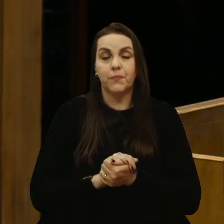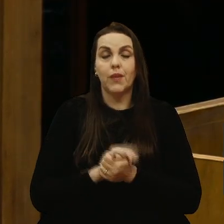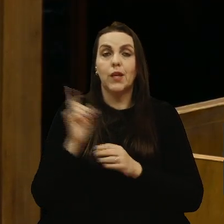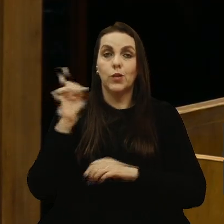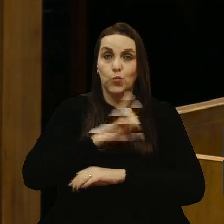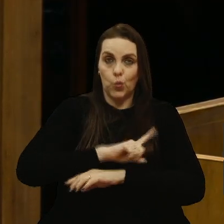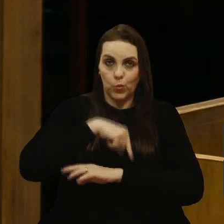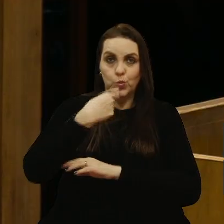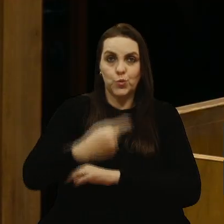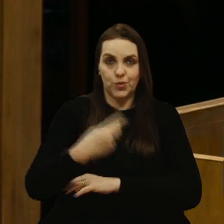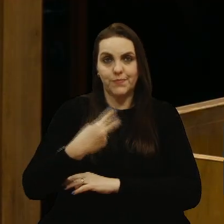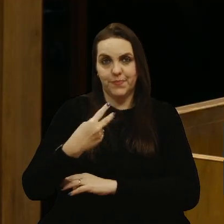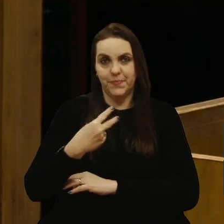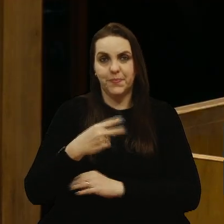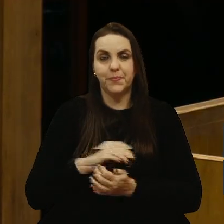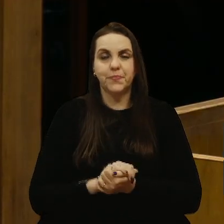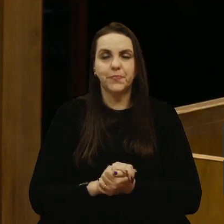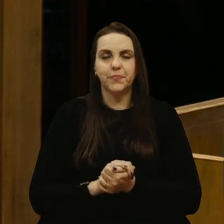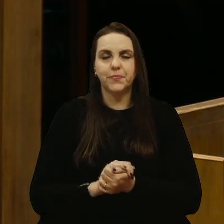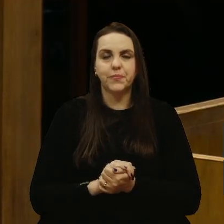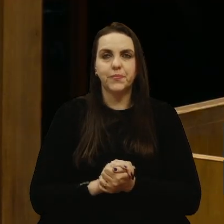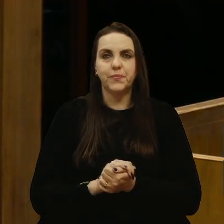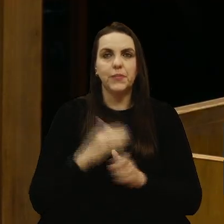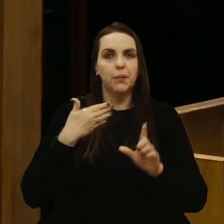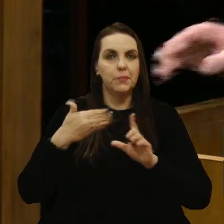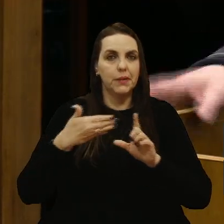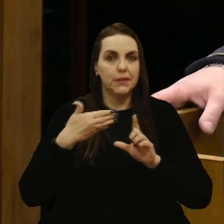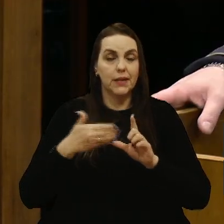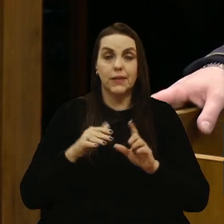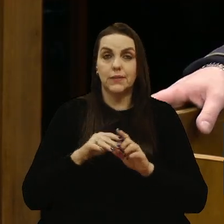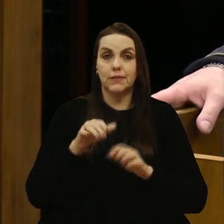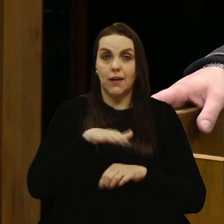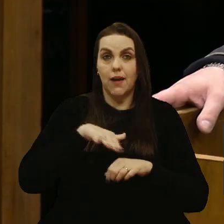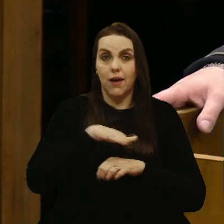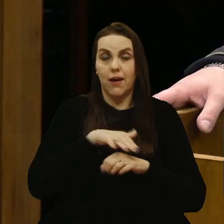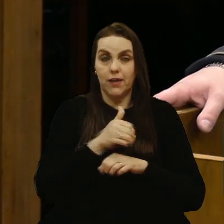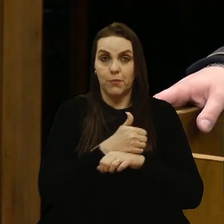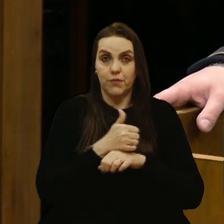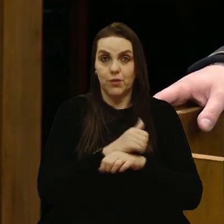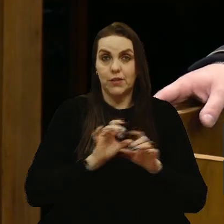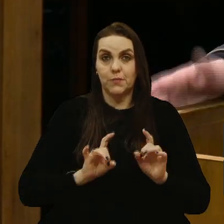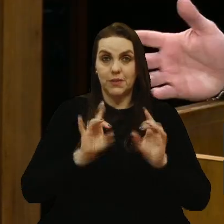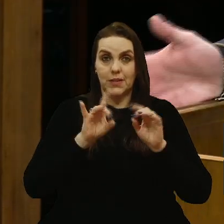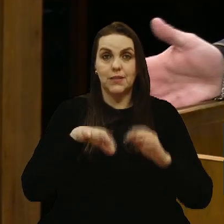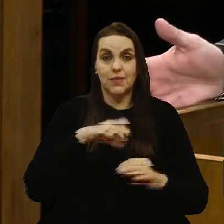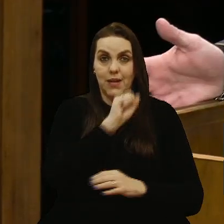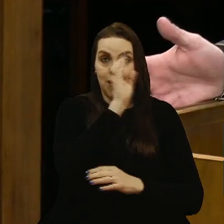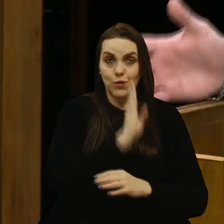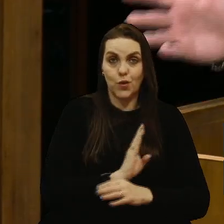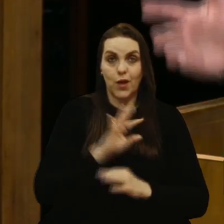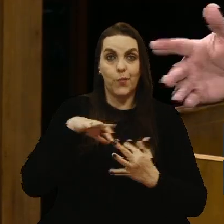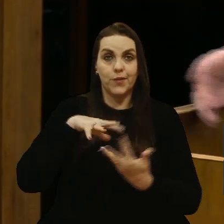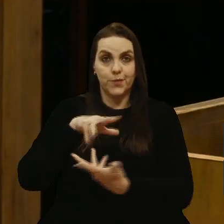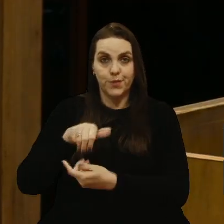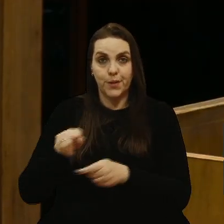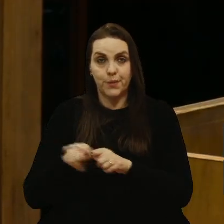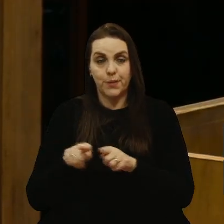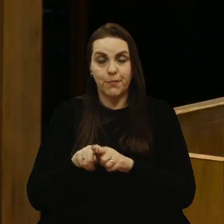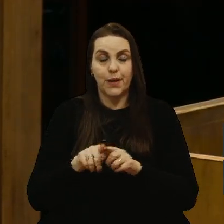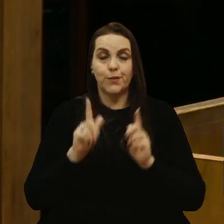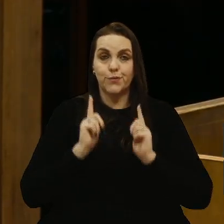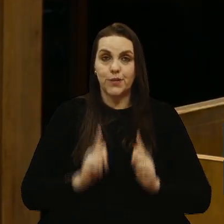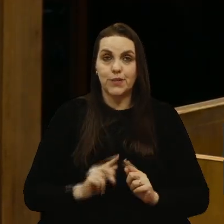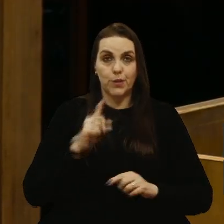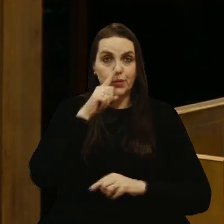seguinte, tivemos painéis com especialistas nacionais e internacionais sobre gestão de riscos, adaptação